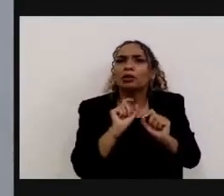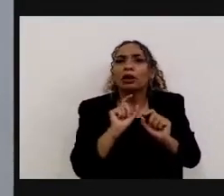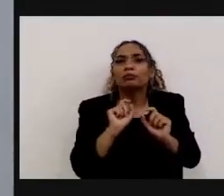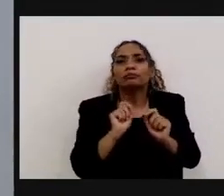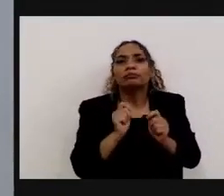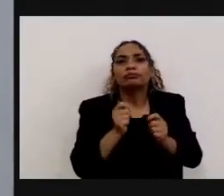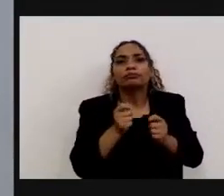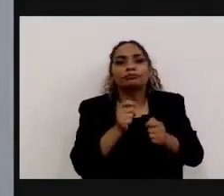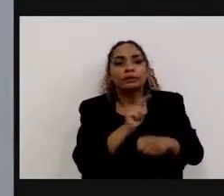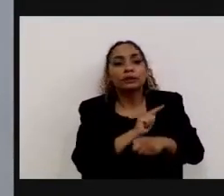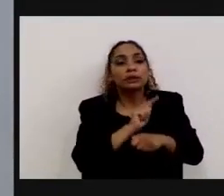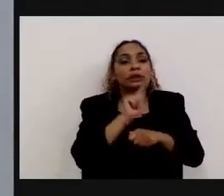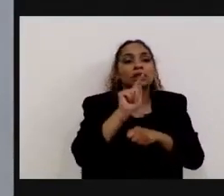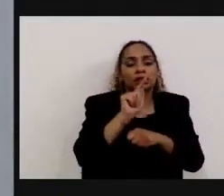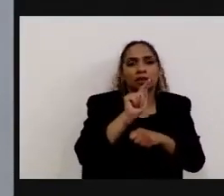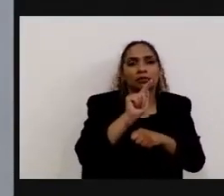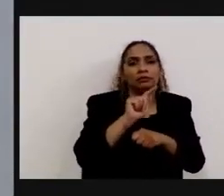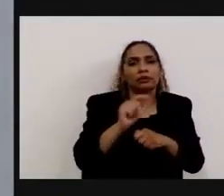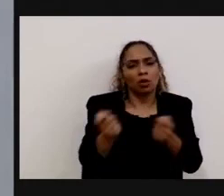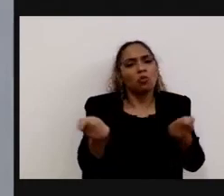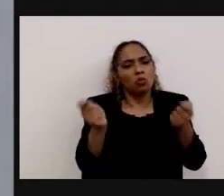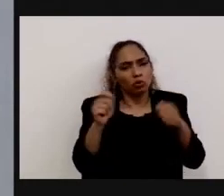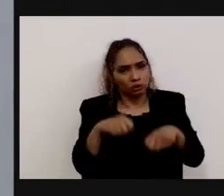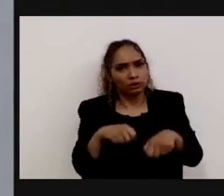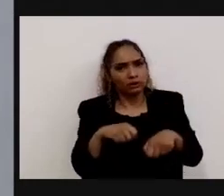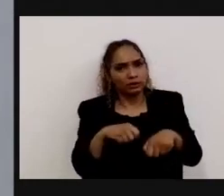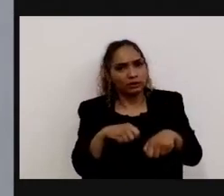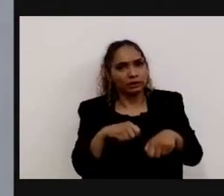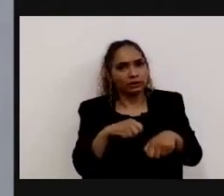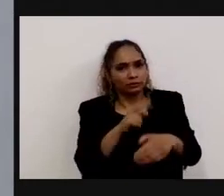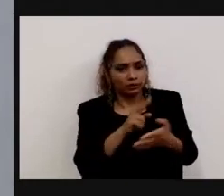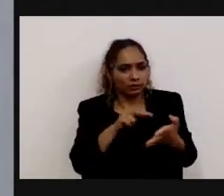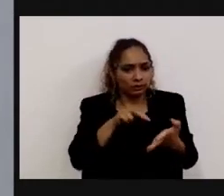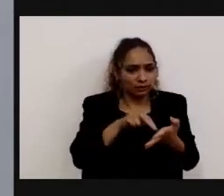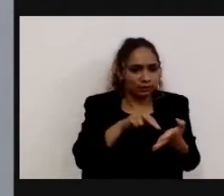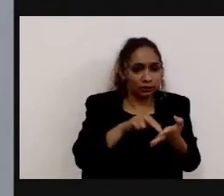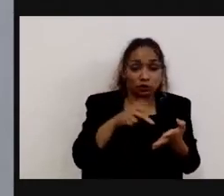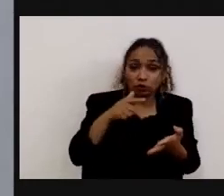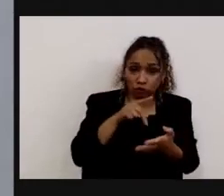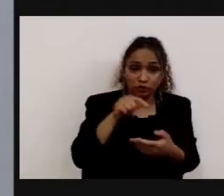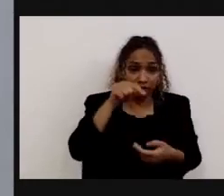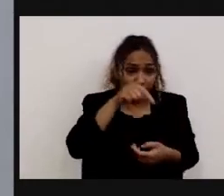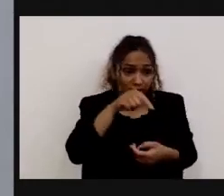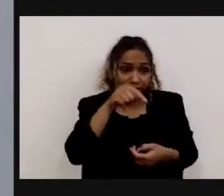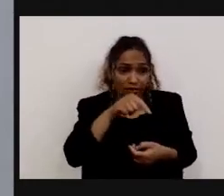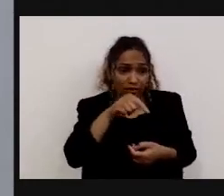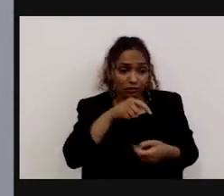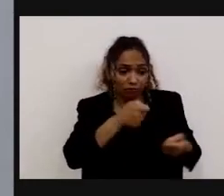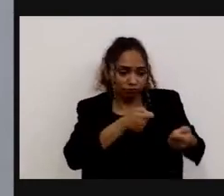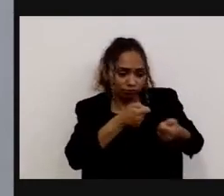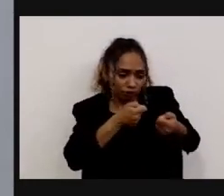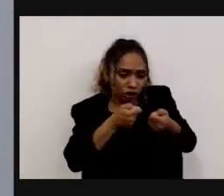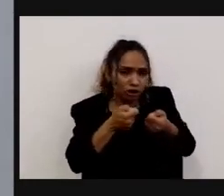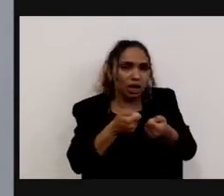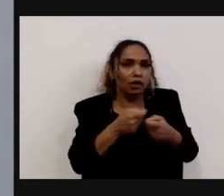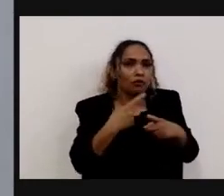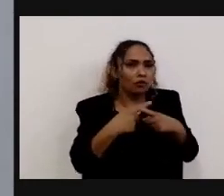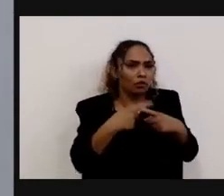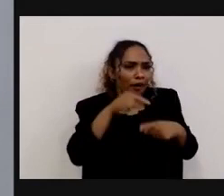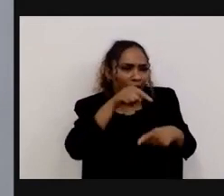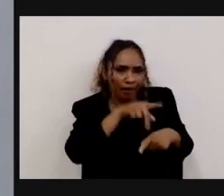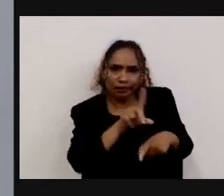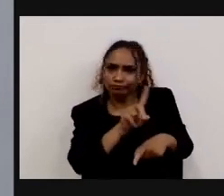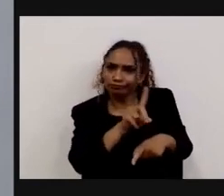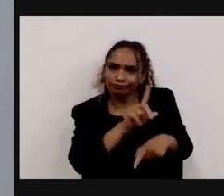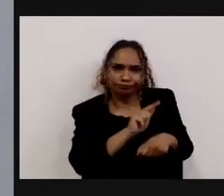gerenciável né Isso dá a resiliência a gente arranca daí do que a gerenciável porque essa pessoa não